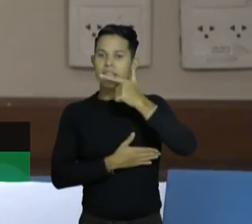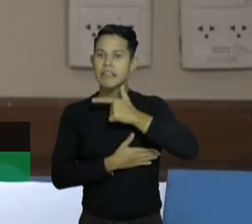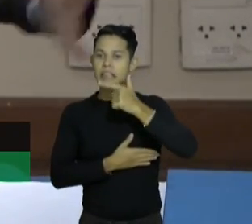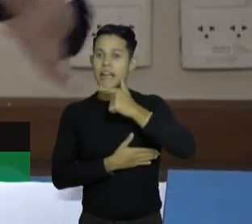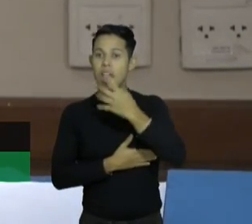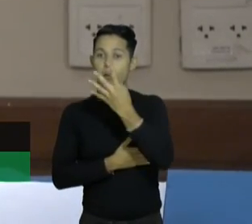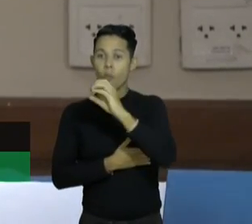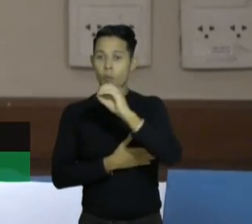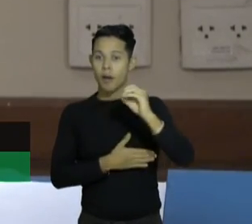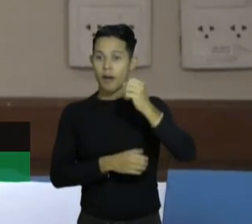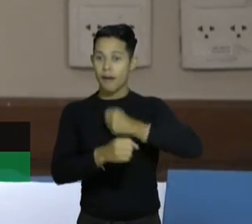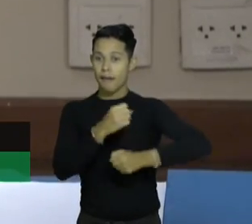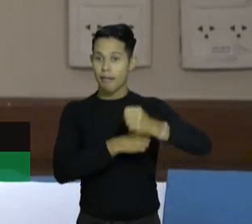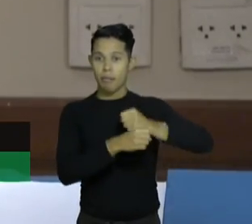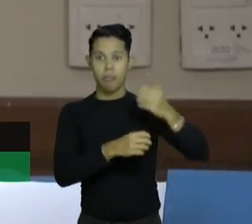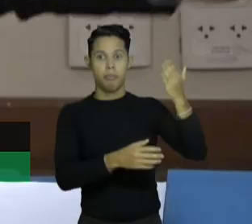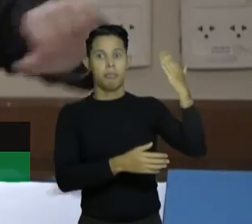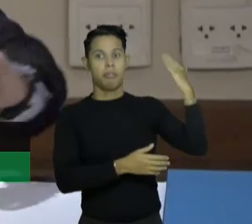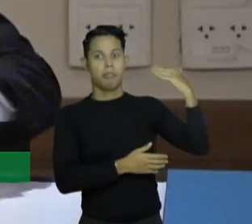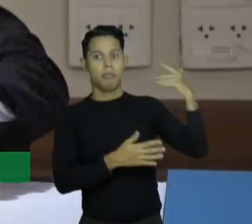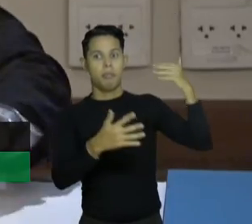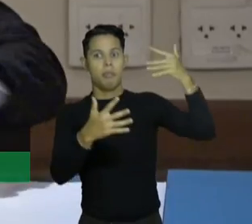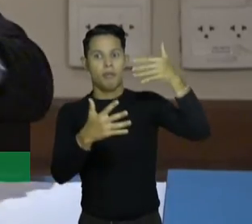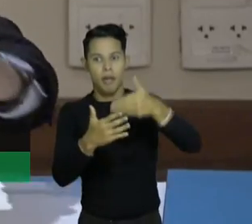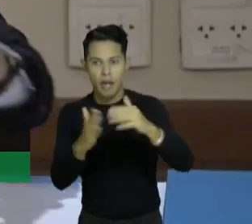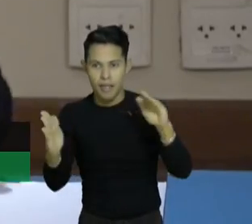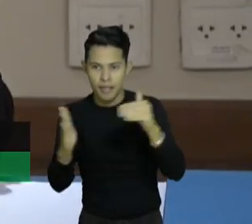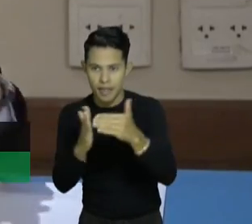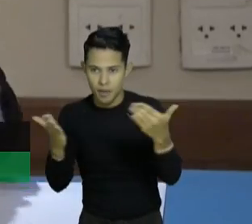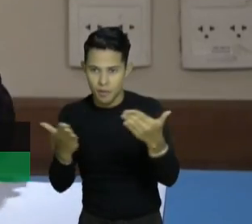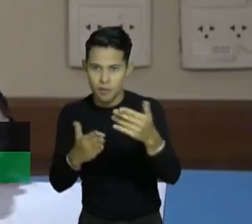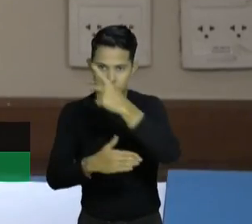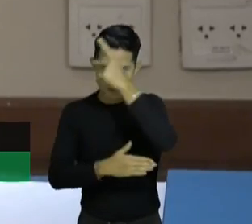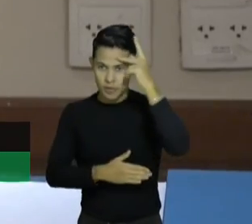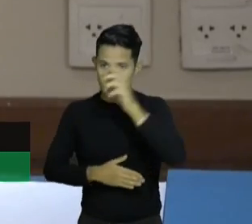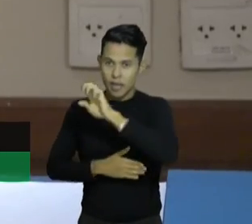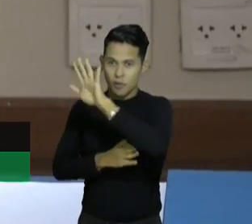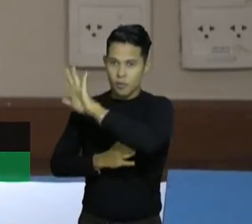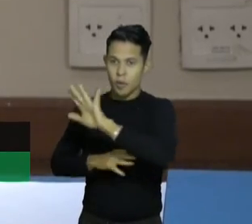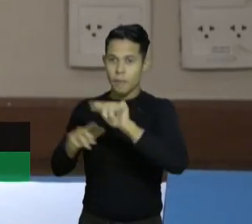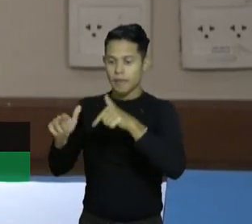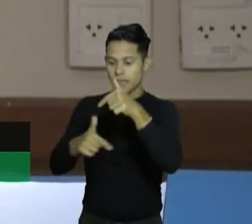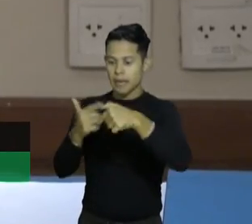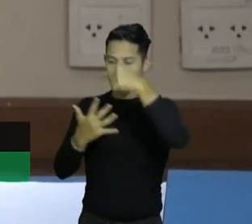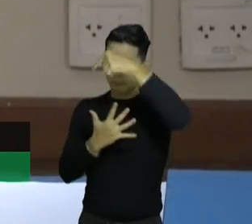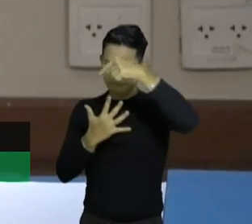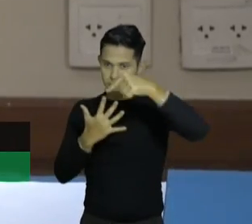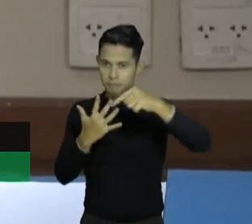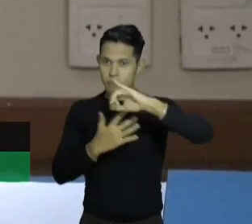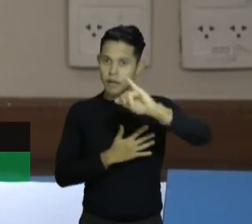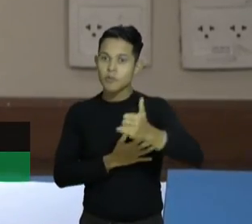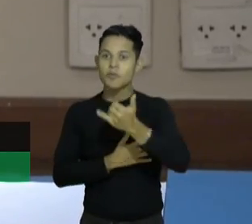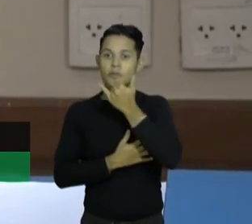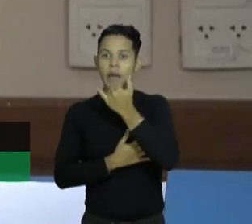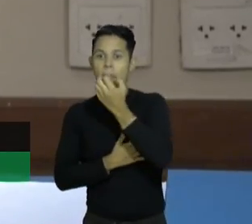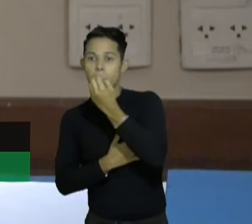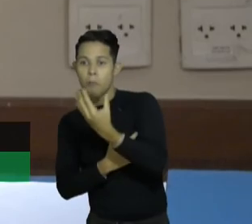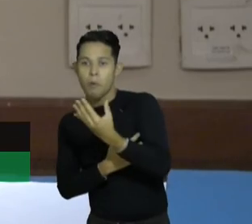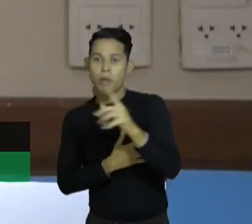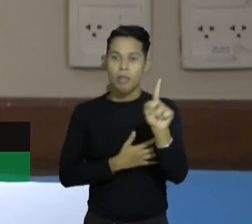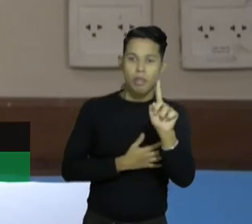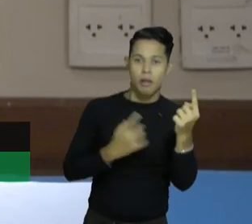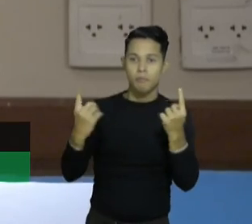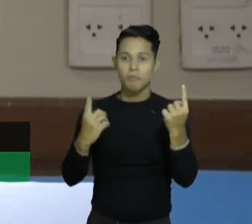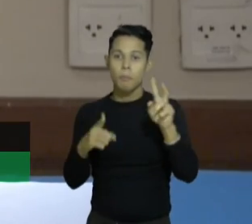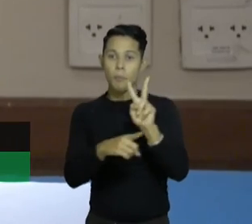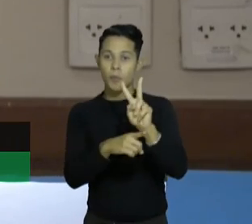400 anos aí fica fora de de um fitossanitário então a Europa trabalha com esses elementos sobre essas justificativas boas ou não para proteger